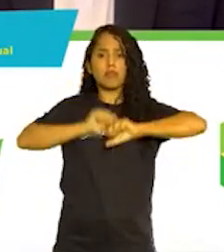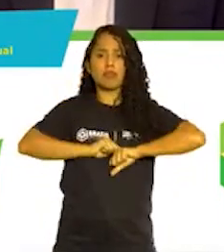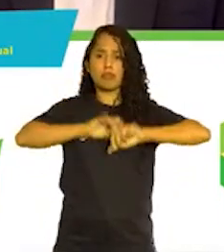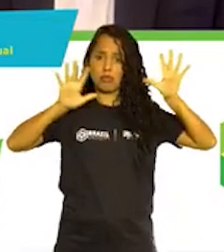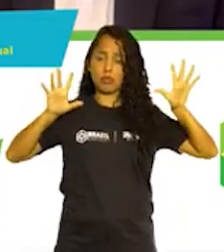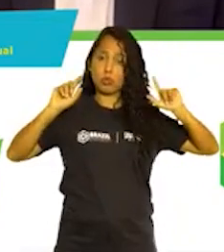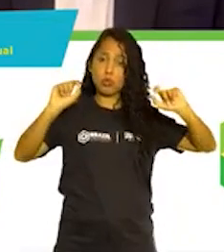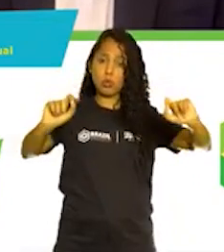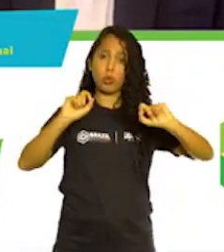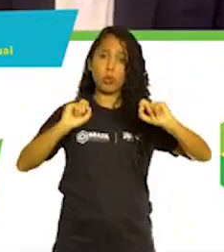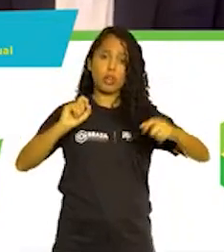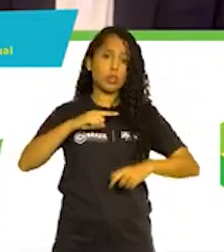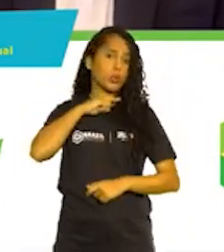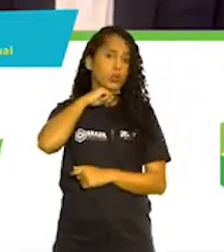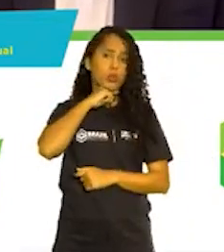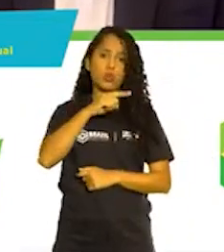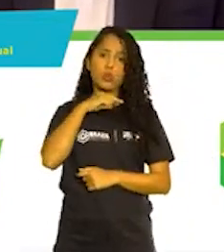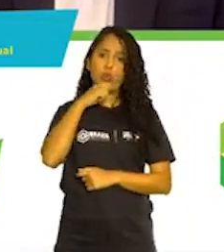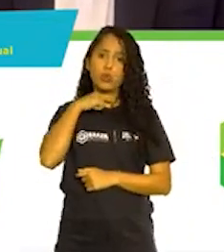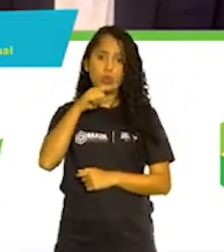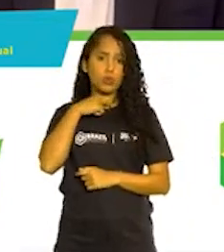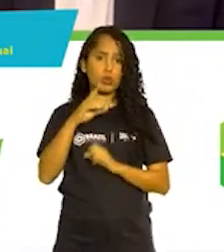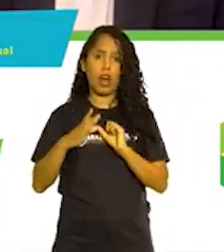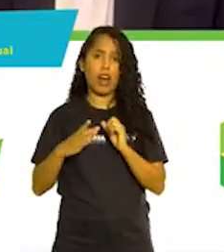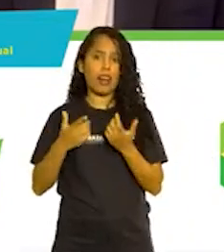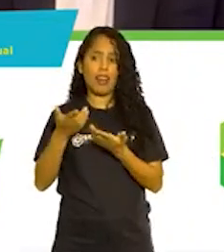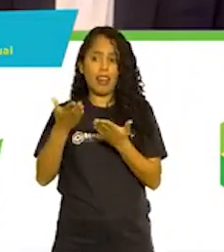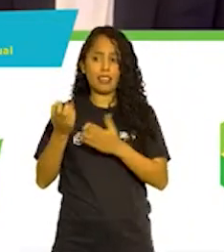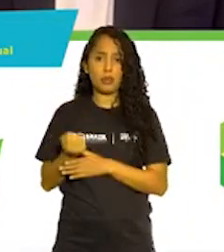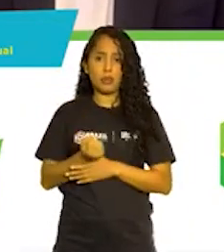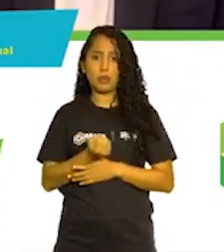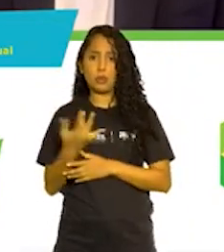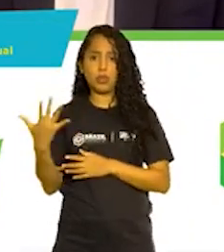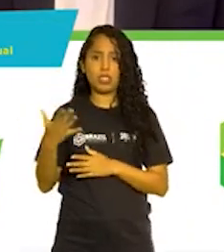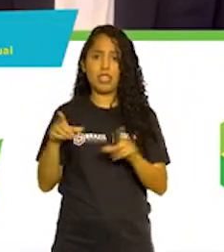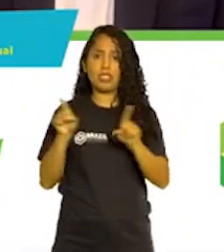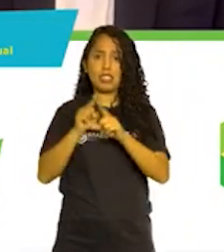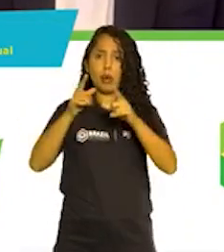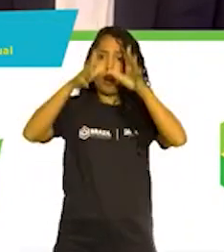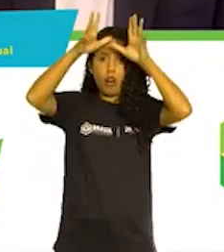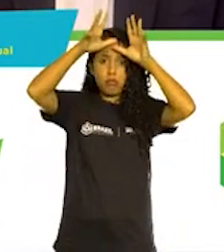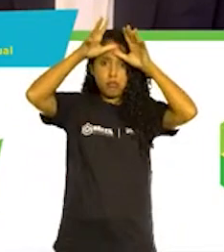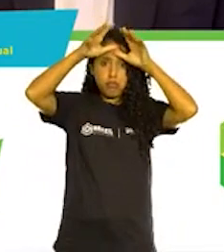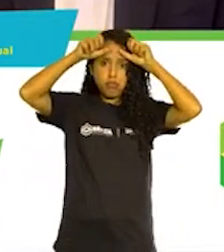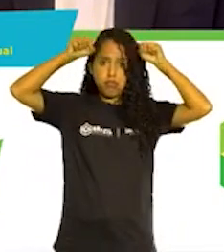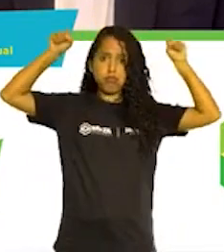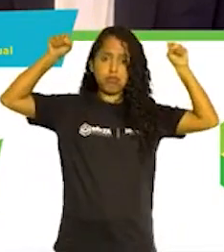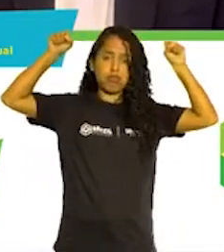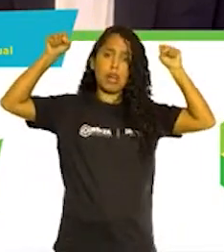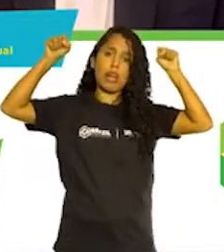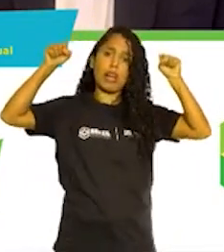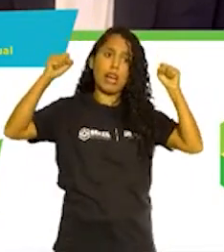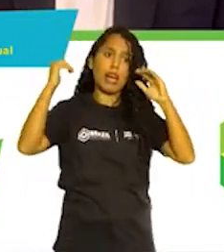não tem como segurar essa quantidade. Nem o Supremo Tribunal Federal respeita as regras fiscais.